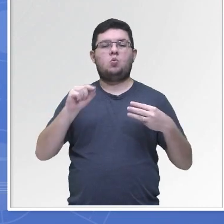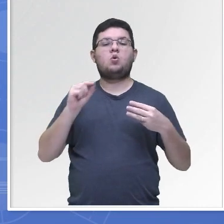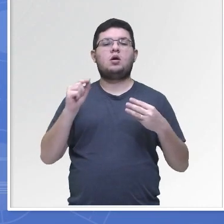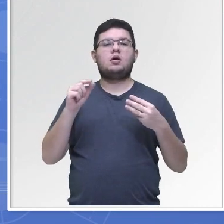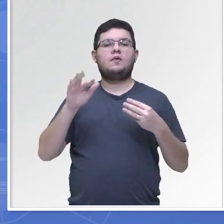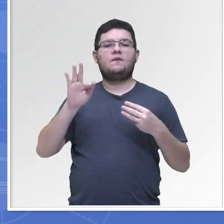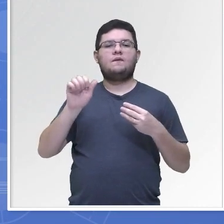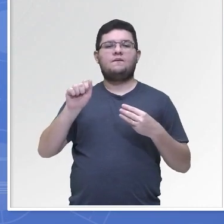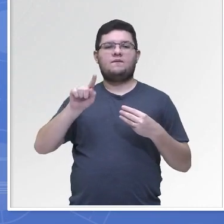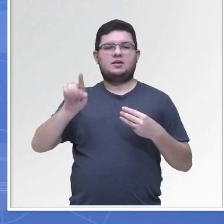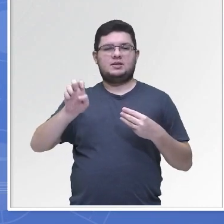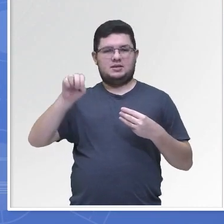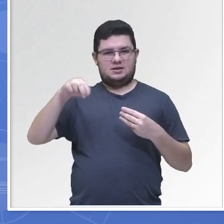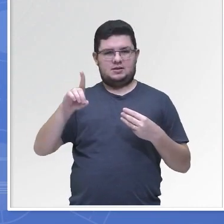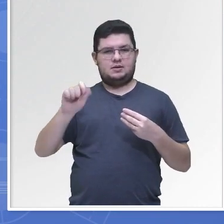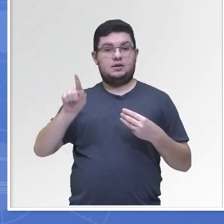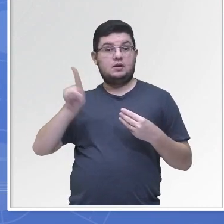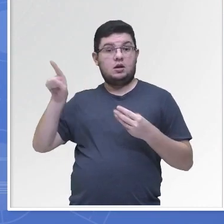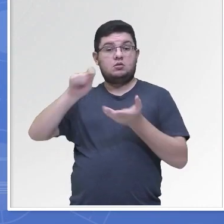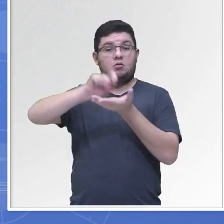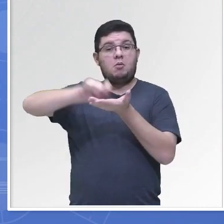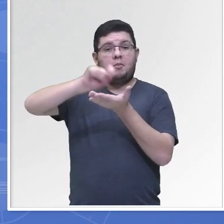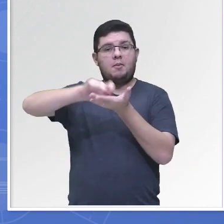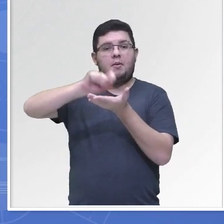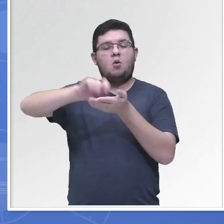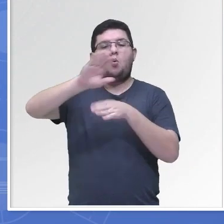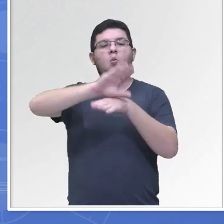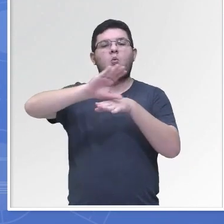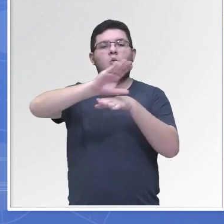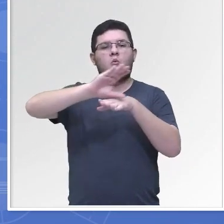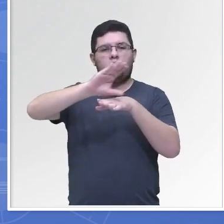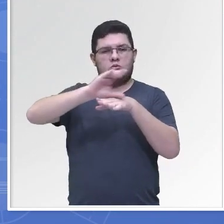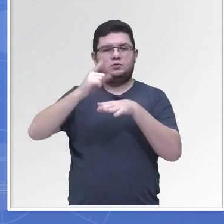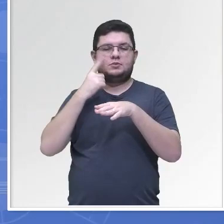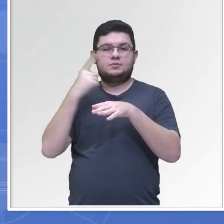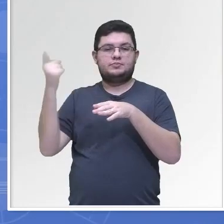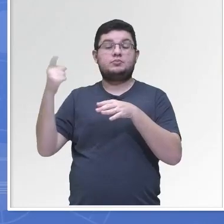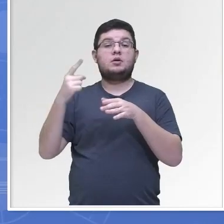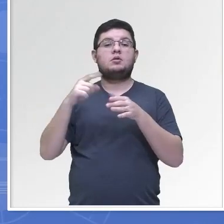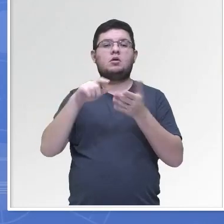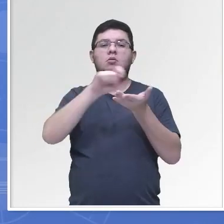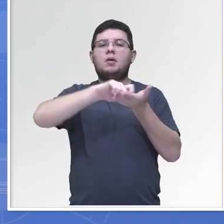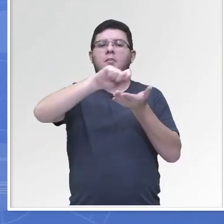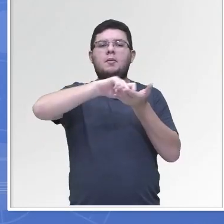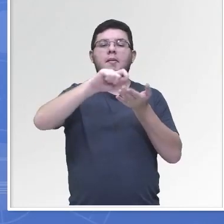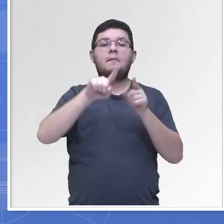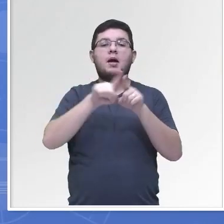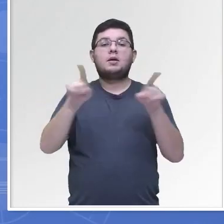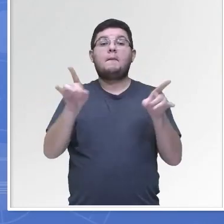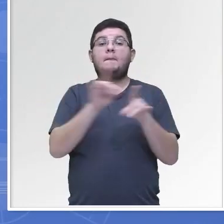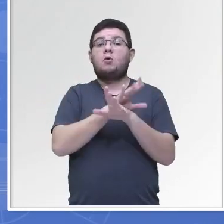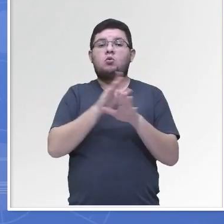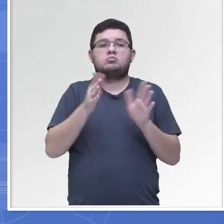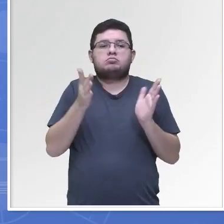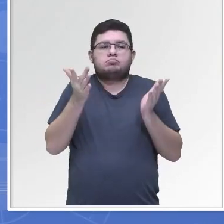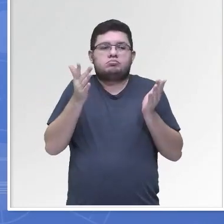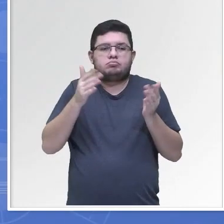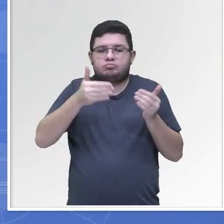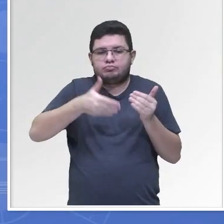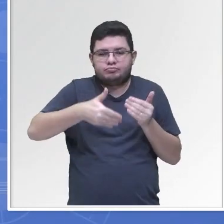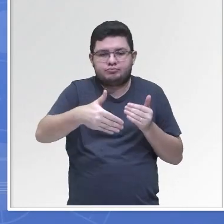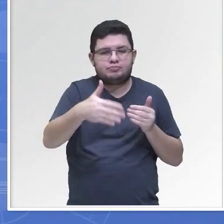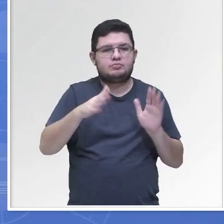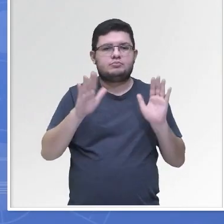vai realmente ser elaborada. Quando vai fechar? Não sabemos, não é verdade? Vamos continuar?